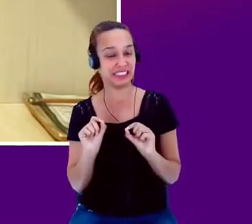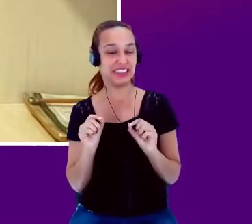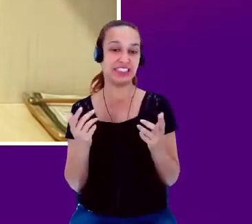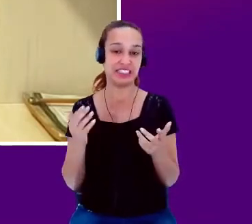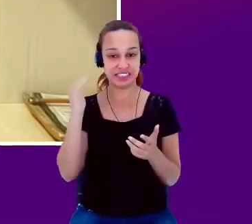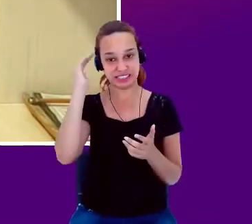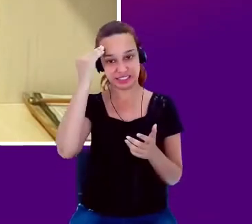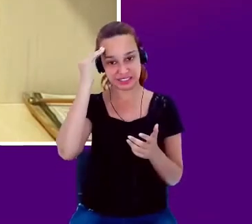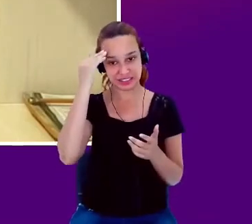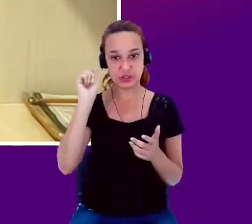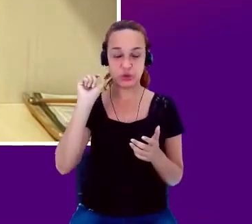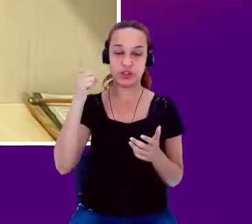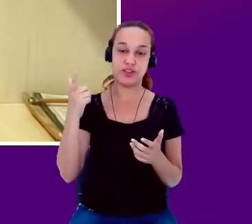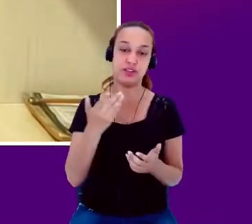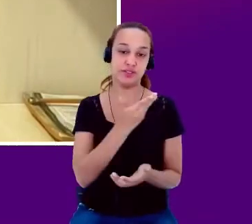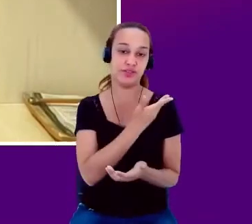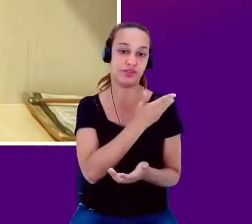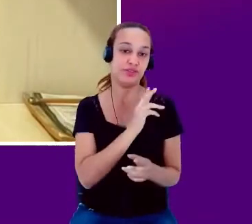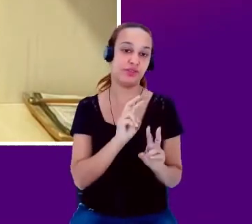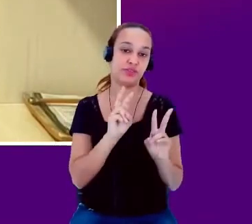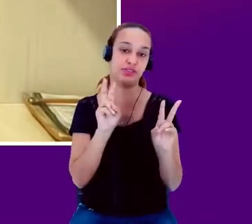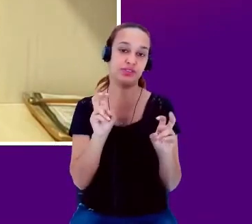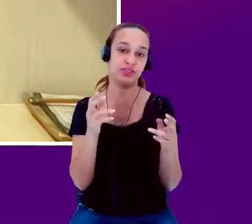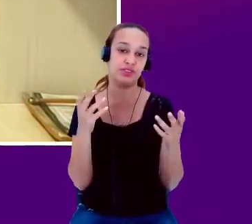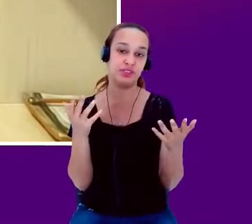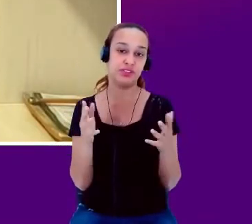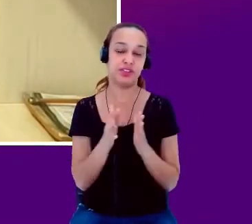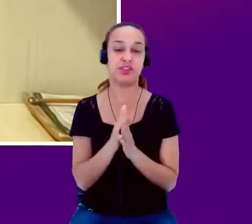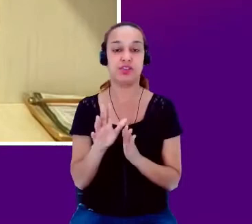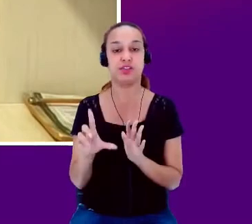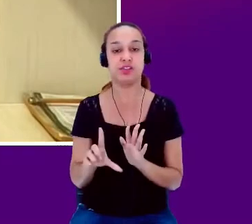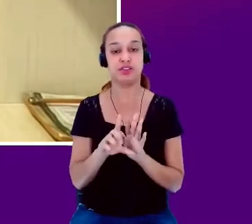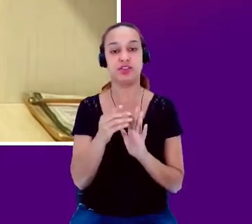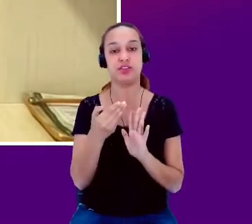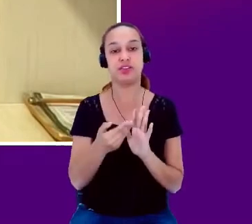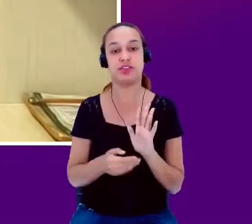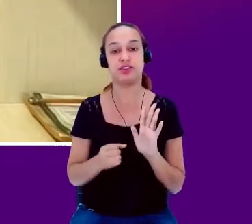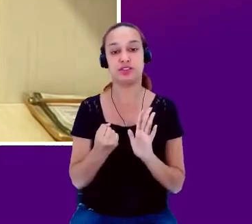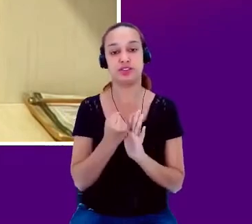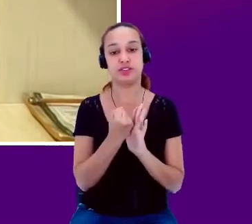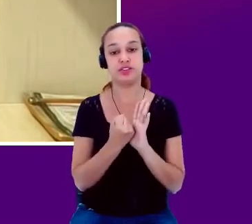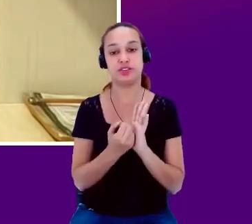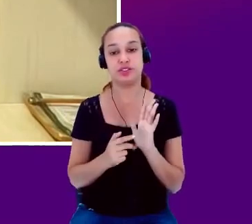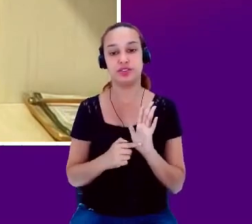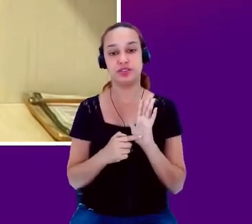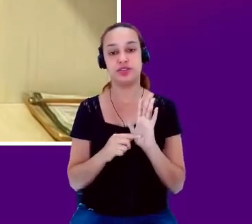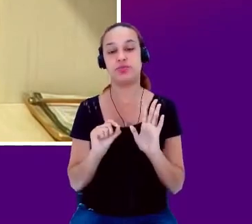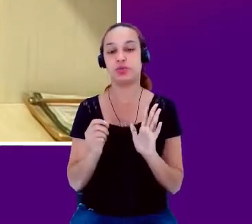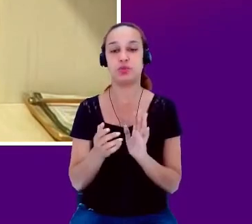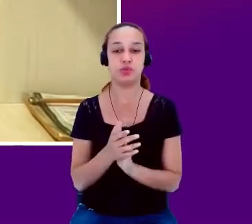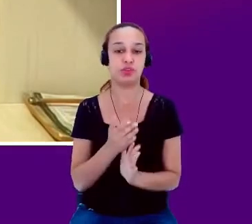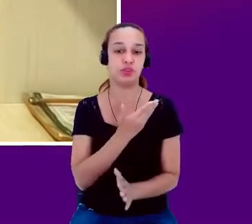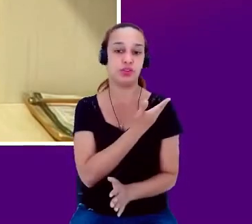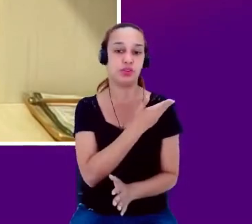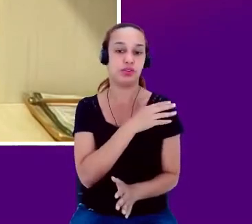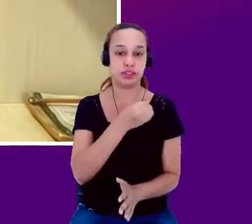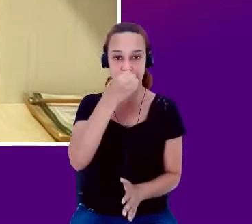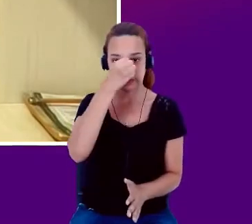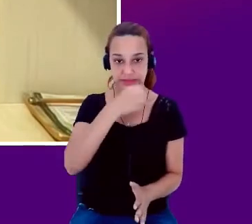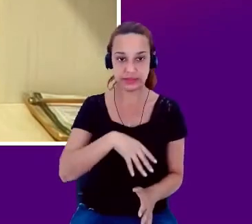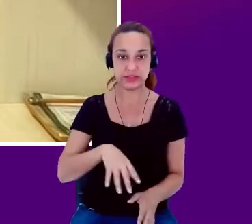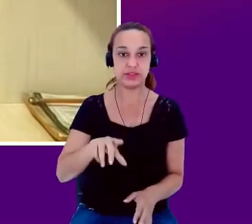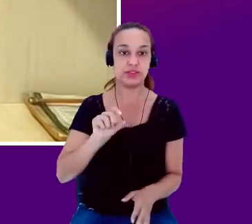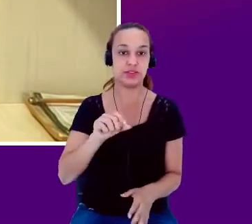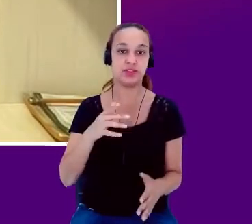que seria discriminação com relação à qual existe uma vedação legal expressa, né? Mas o que seria uma discriminação abusiva, né? O que seria